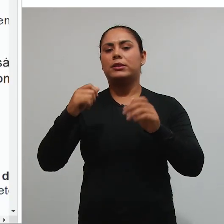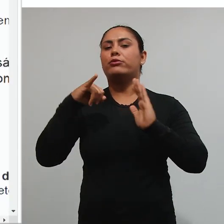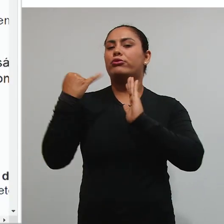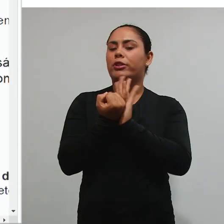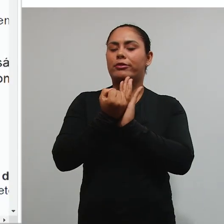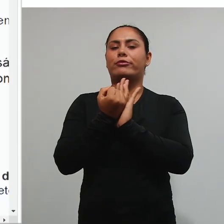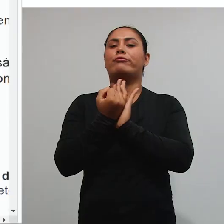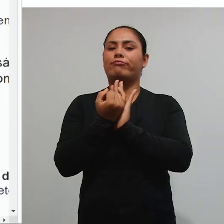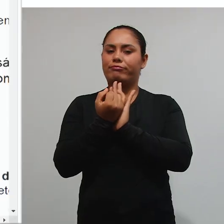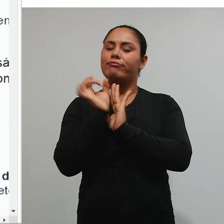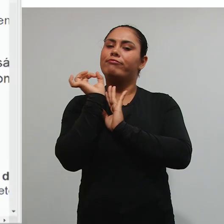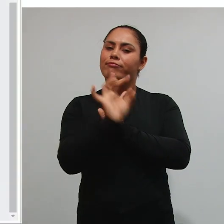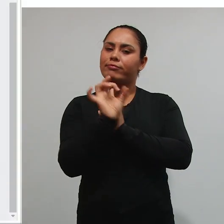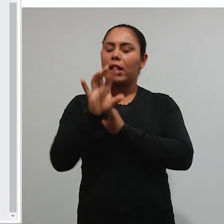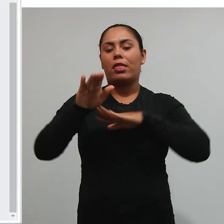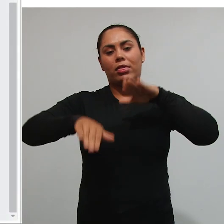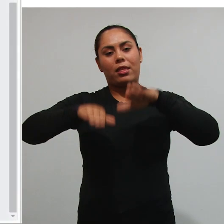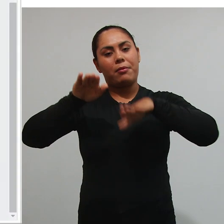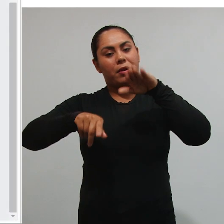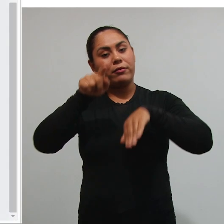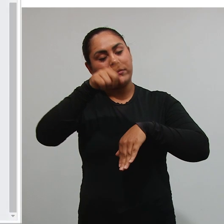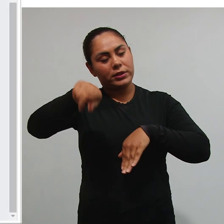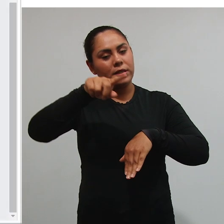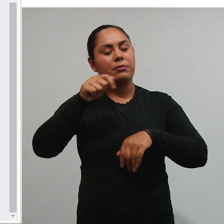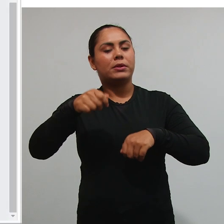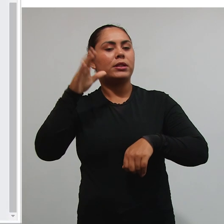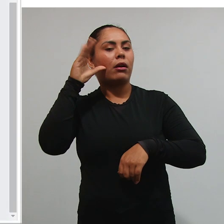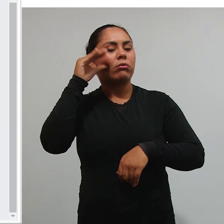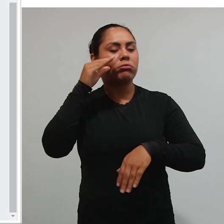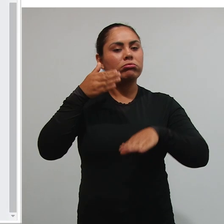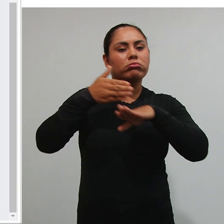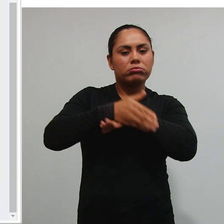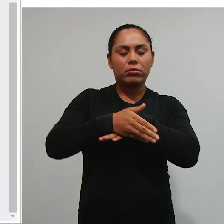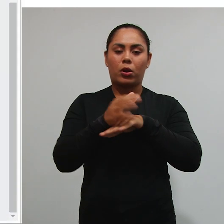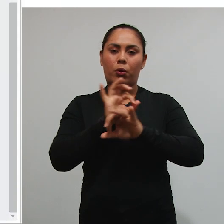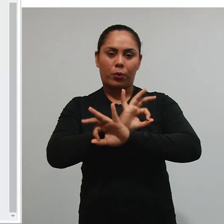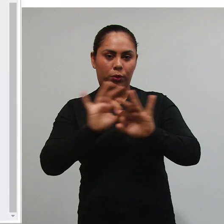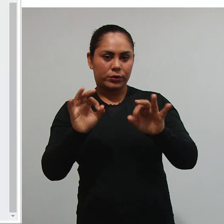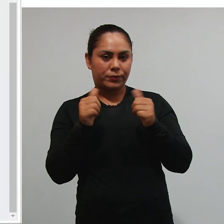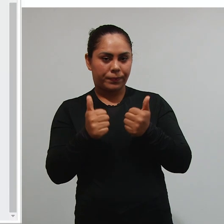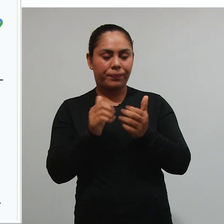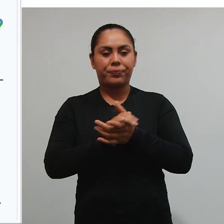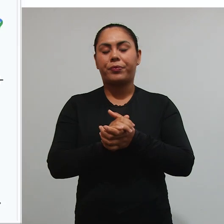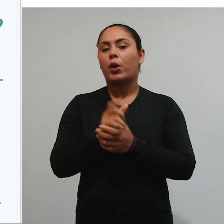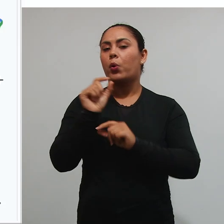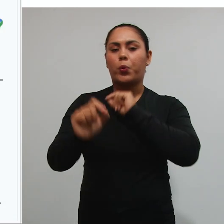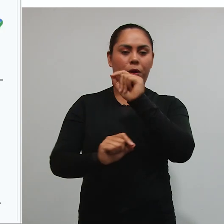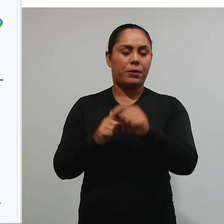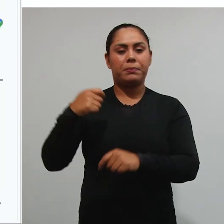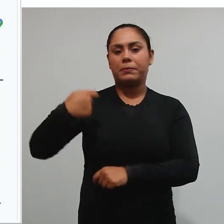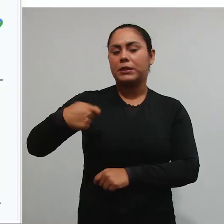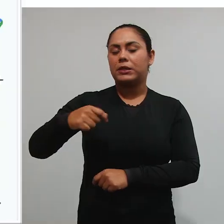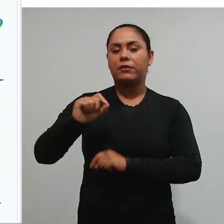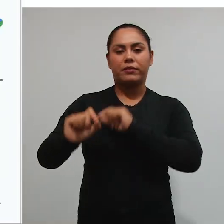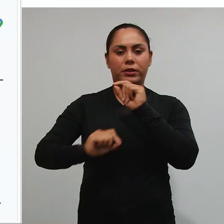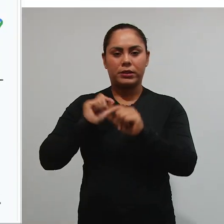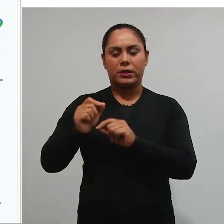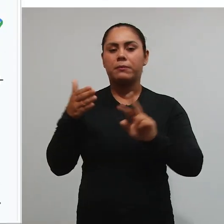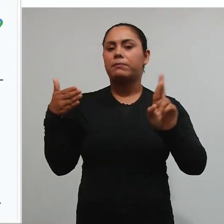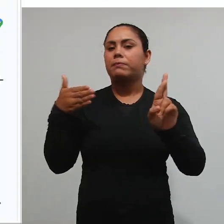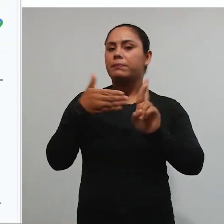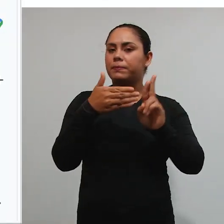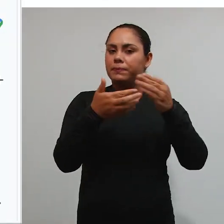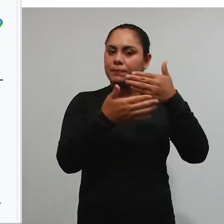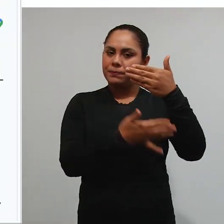formatação, tá? Então, vai depender, aí você tem que olhar, vir e consultar, perfeito? O que a gente faz? Então, como é que a gente faz as